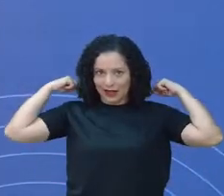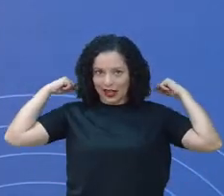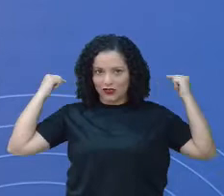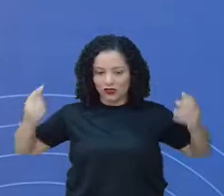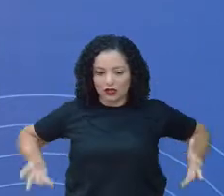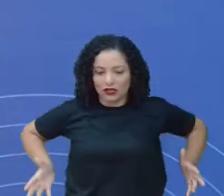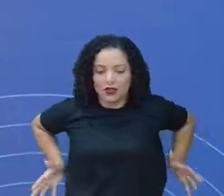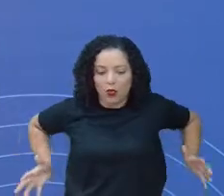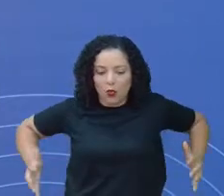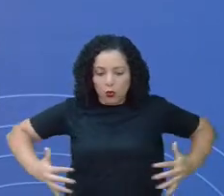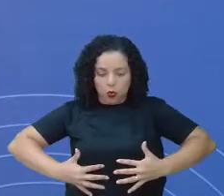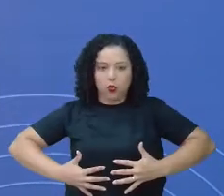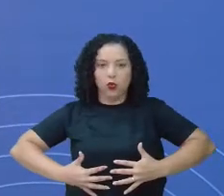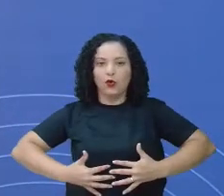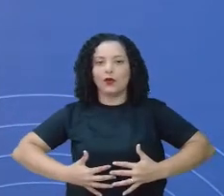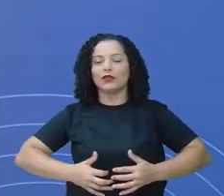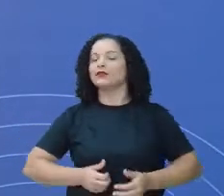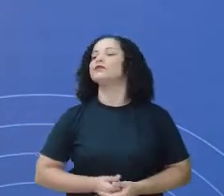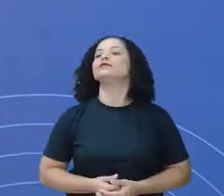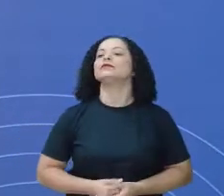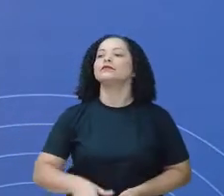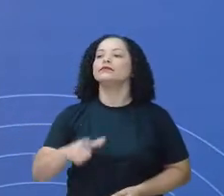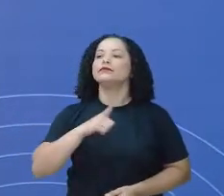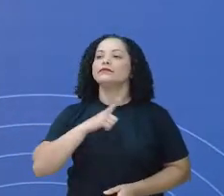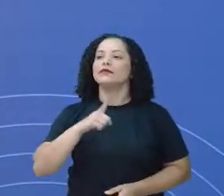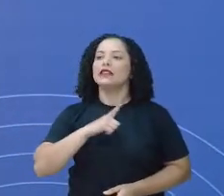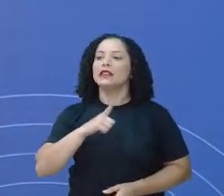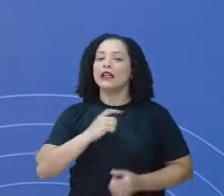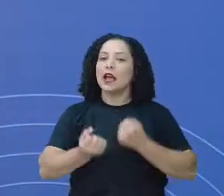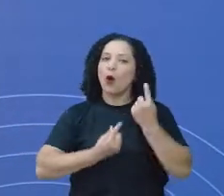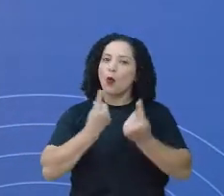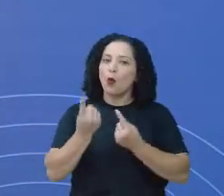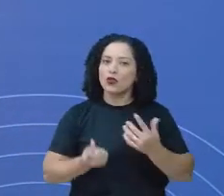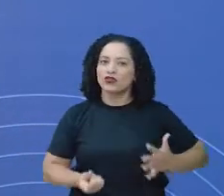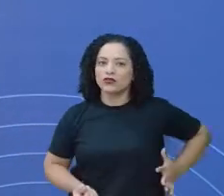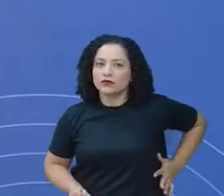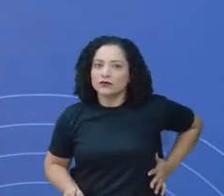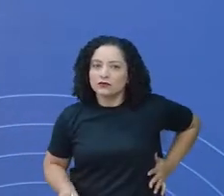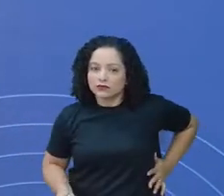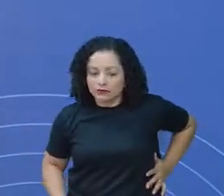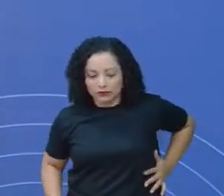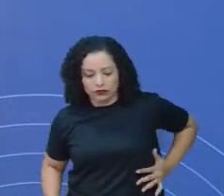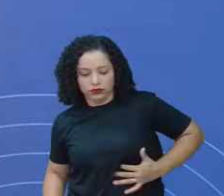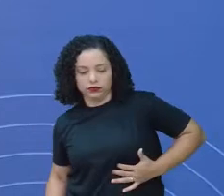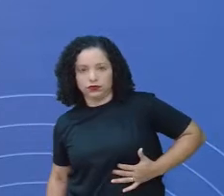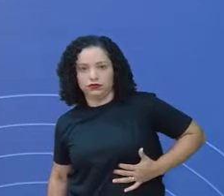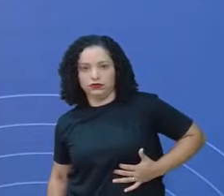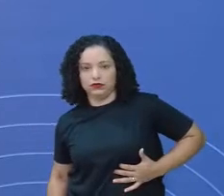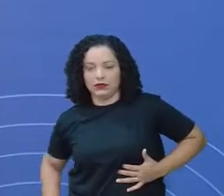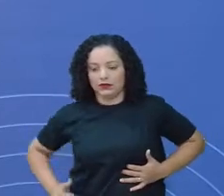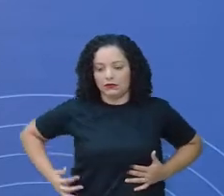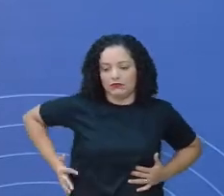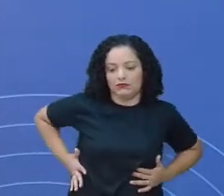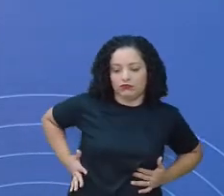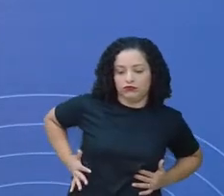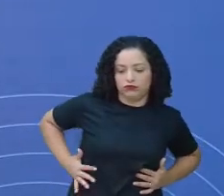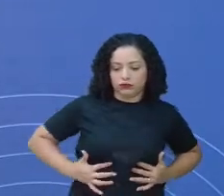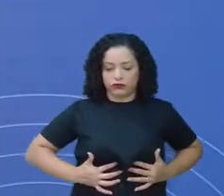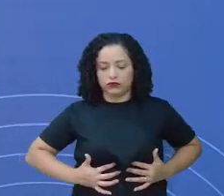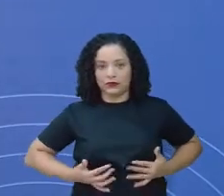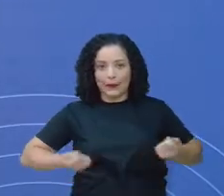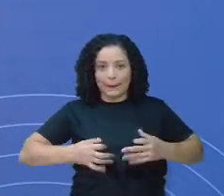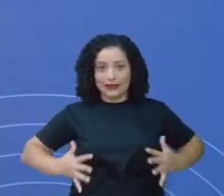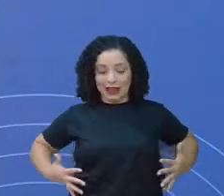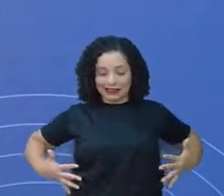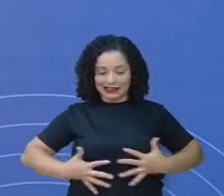externo sozinho. Eu tenho aqui algumas costelas que vão saindo lá da coluna e precisam se unir. E eu tenho